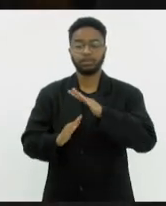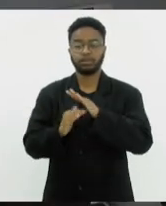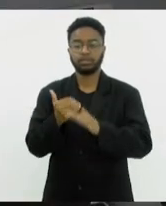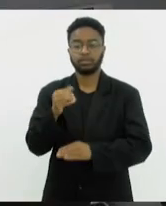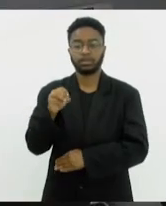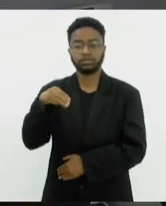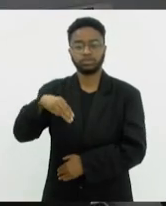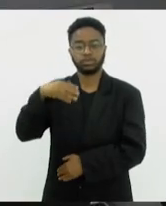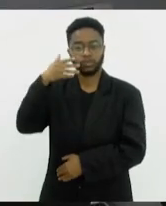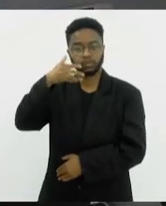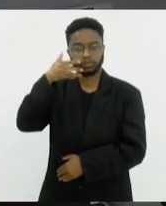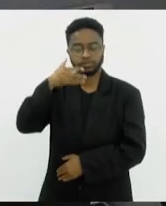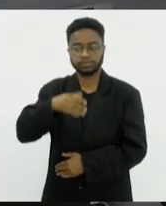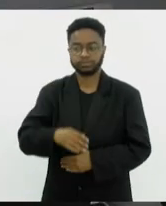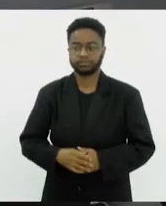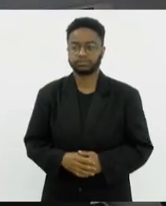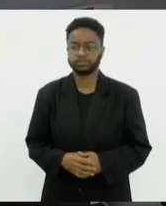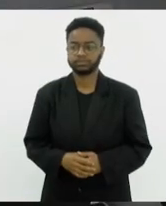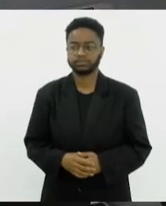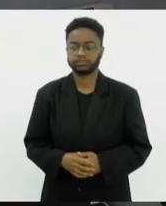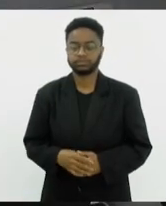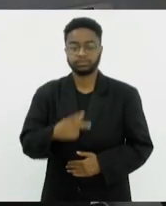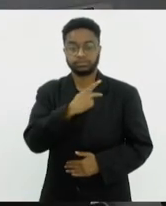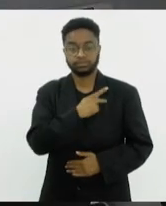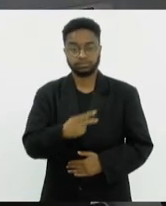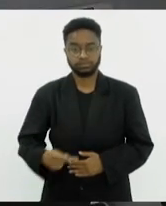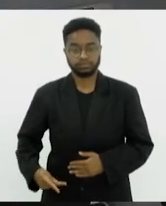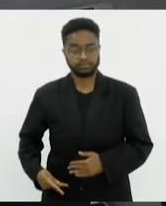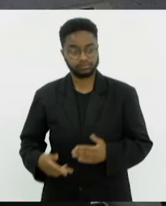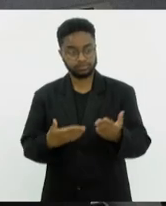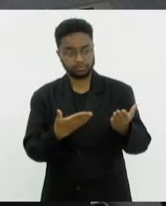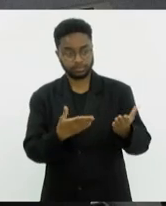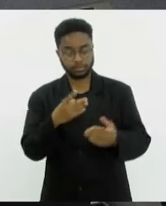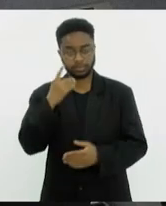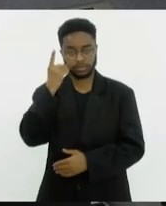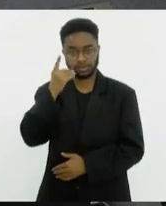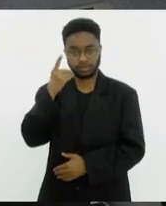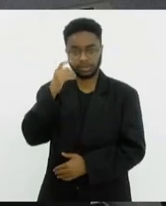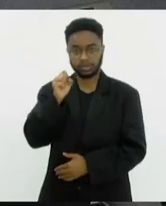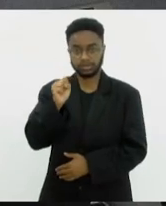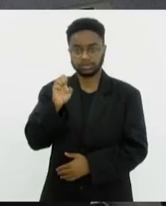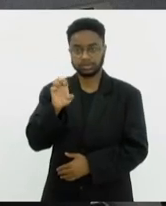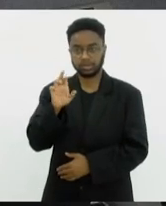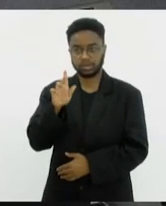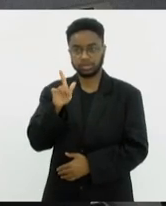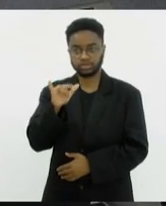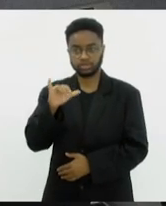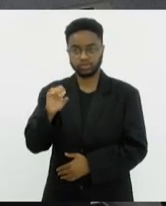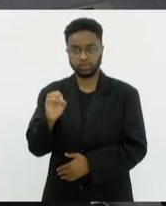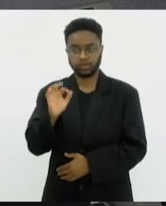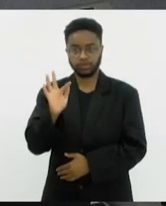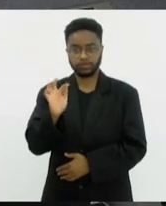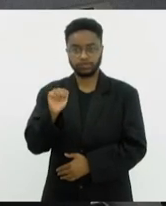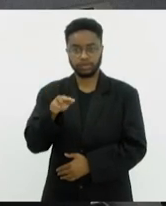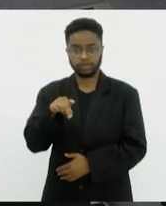minutos. Senhor presidente, deputado Sérgio Fernandes,